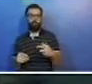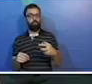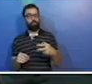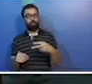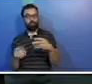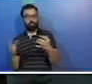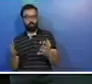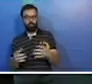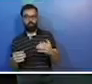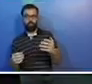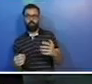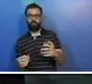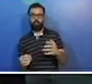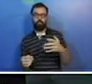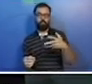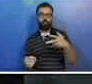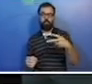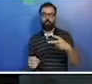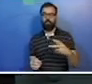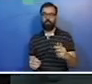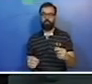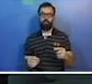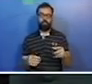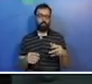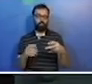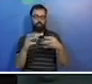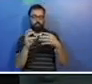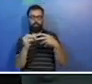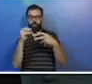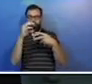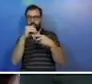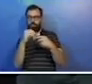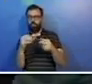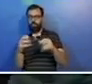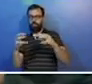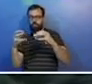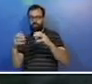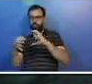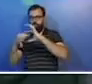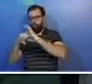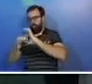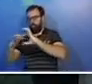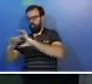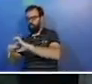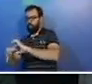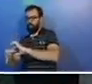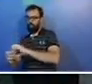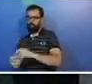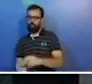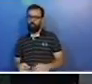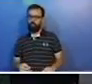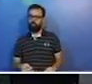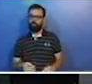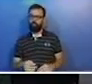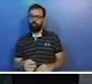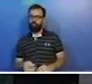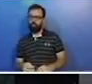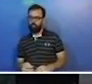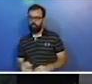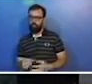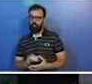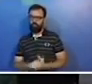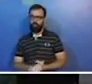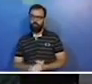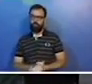a ter cadeias alimentares diferentes. Vamos fazer a atividade para